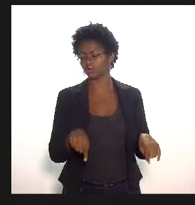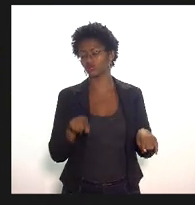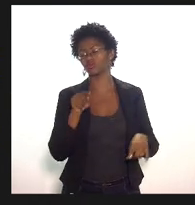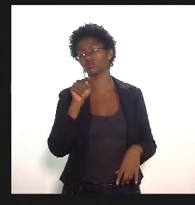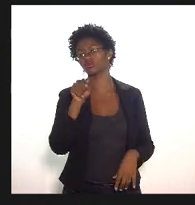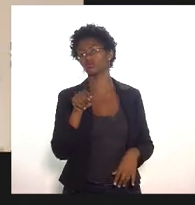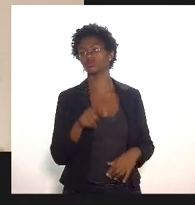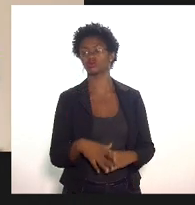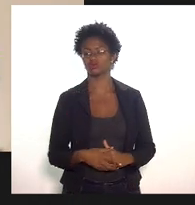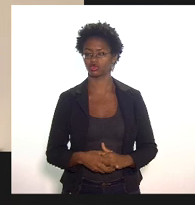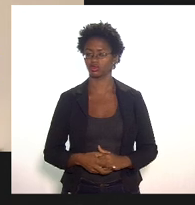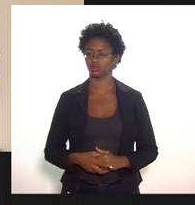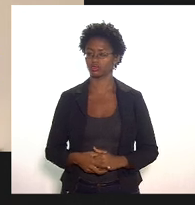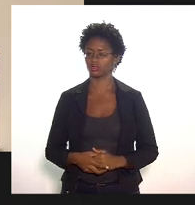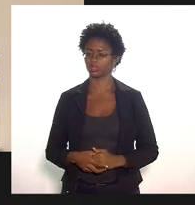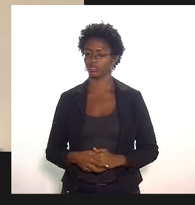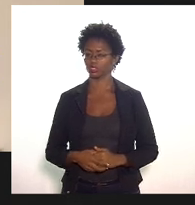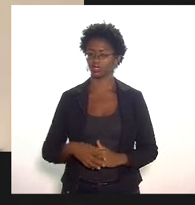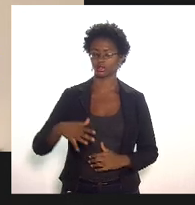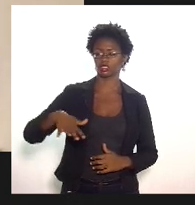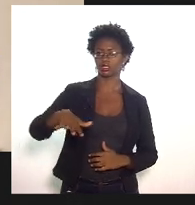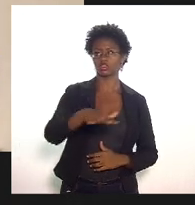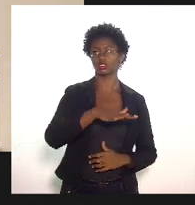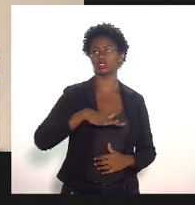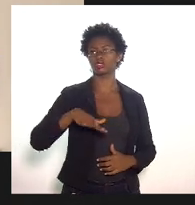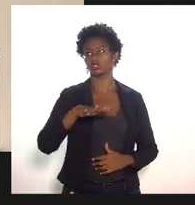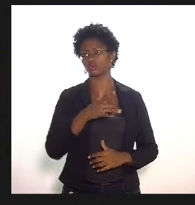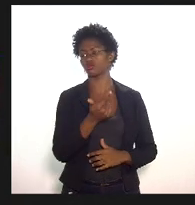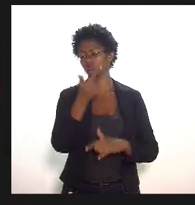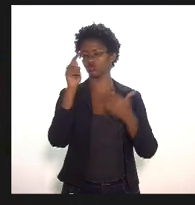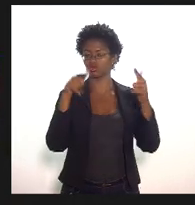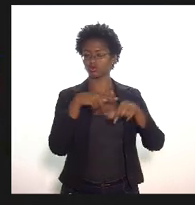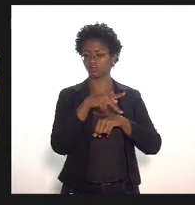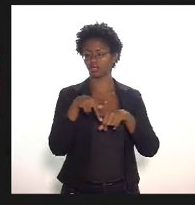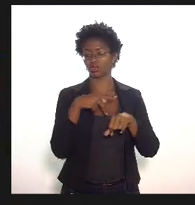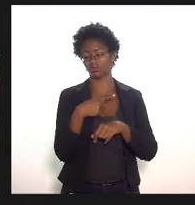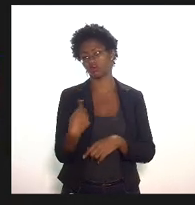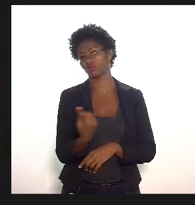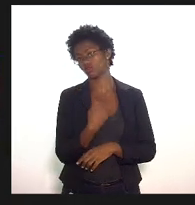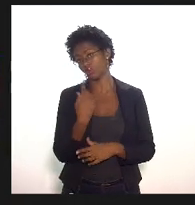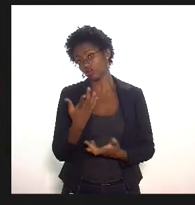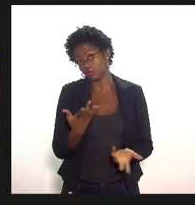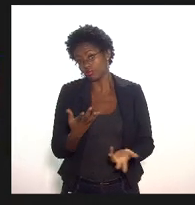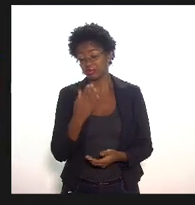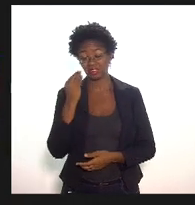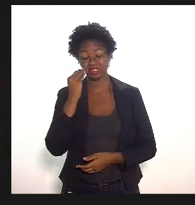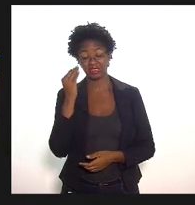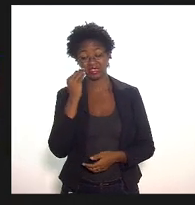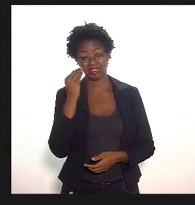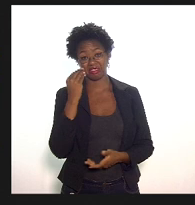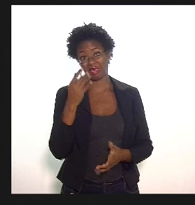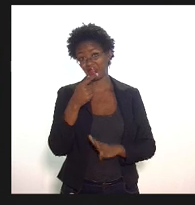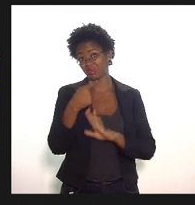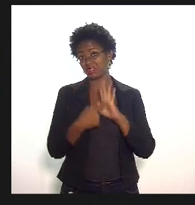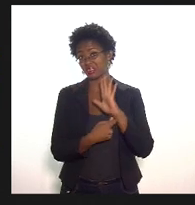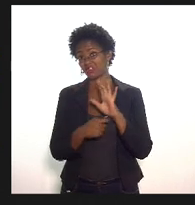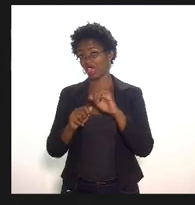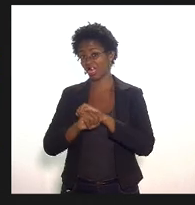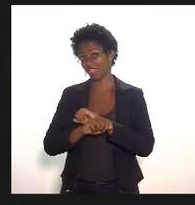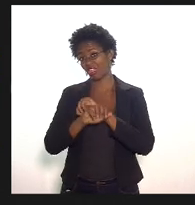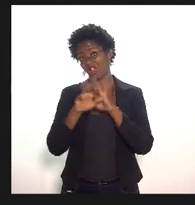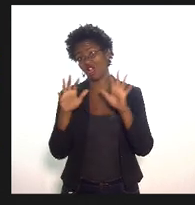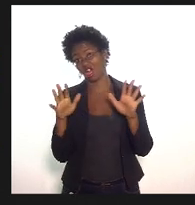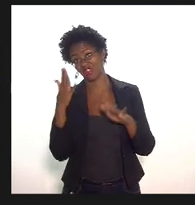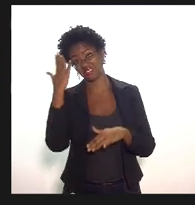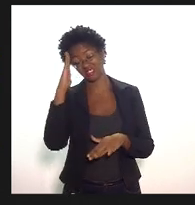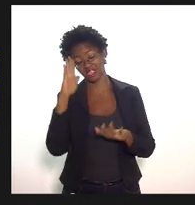subsidiárias em território estrangeiro. A gente vai deixar aclarar esse texto, mas esse